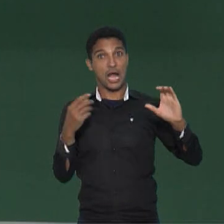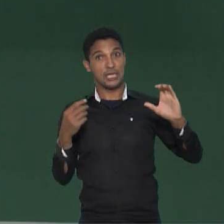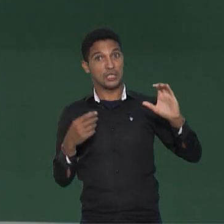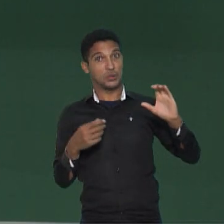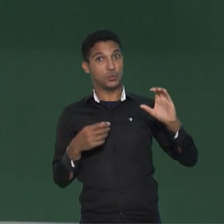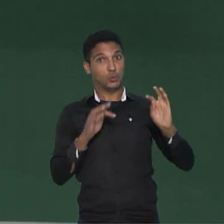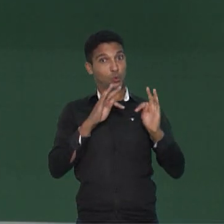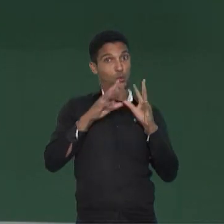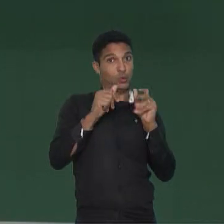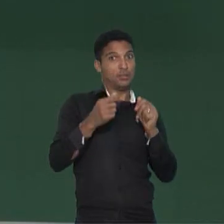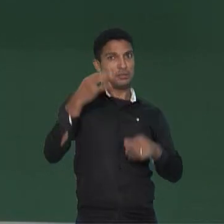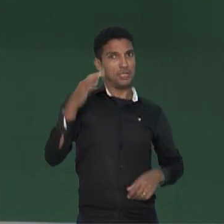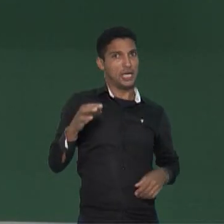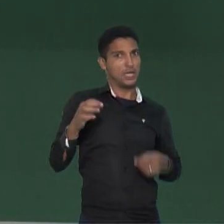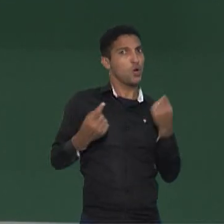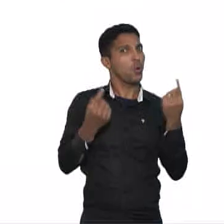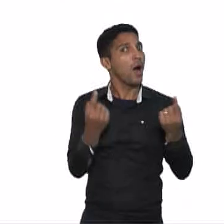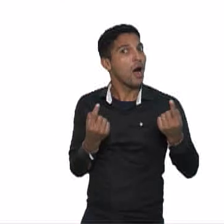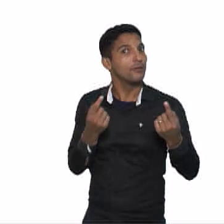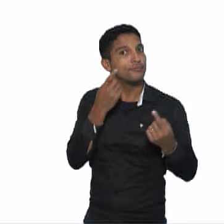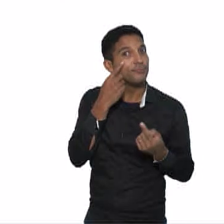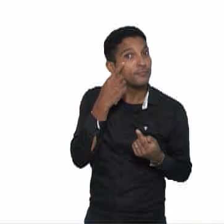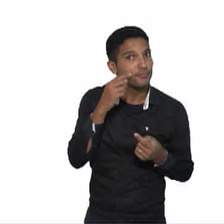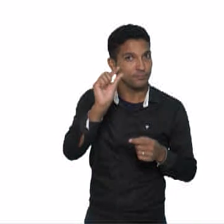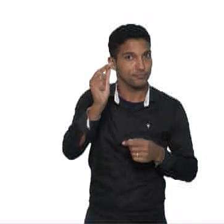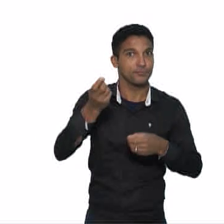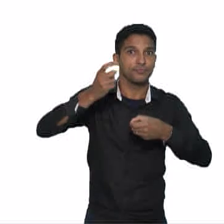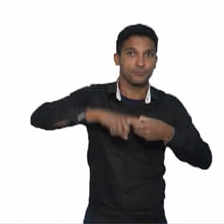todas as respostas estão corretas. A gente já volta.